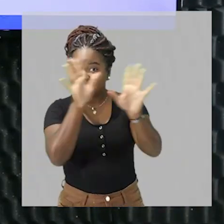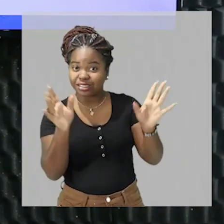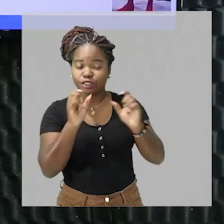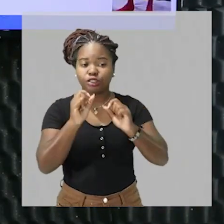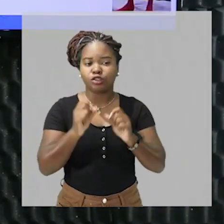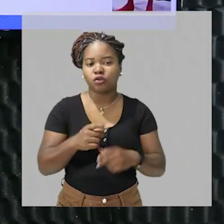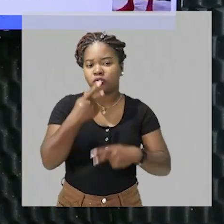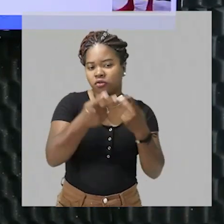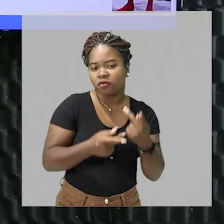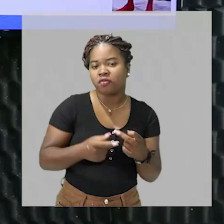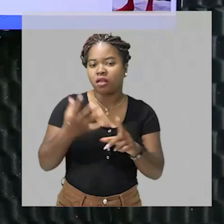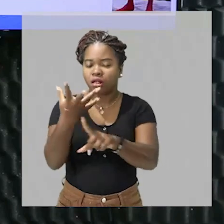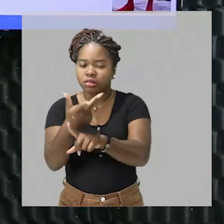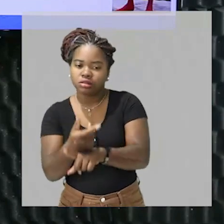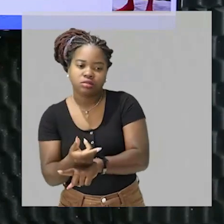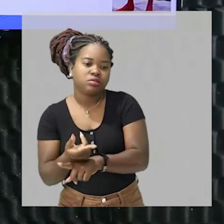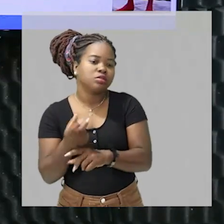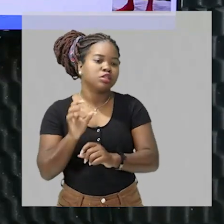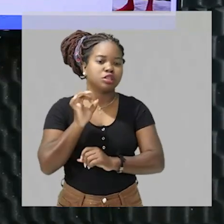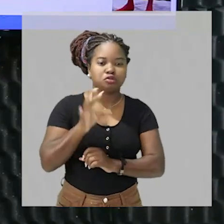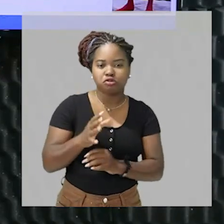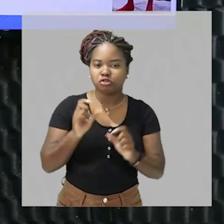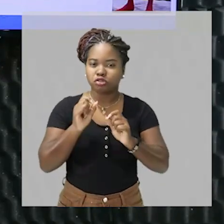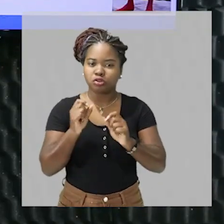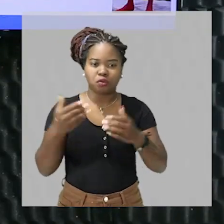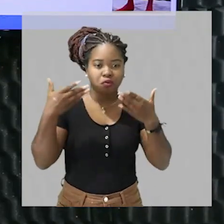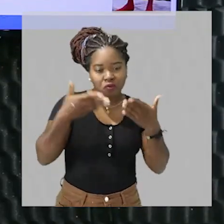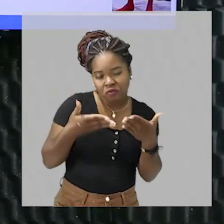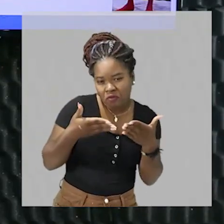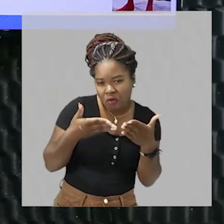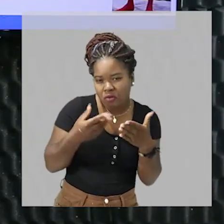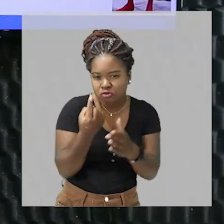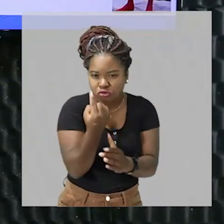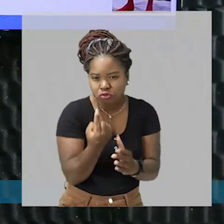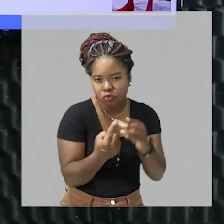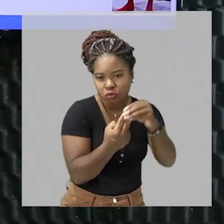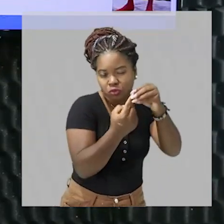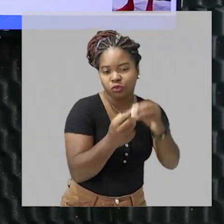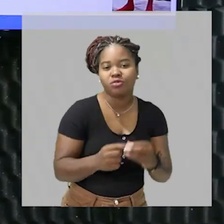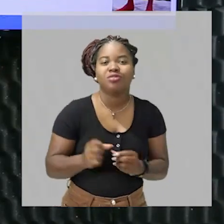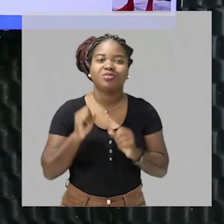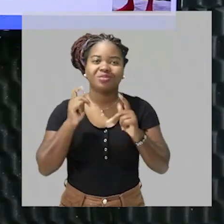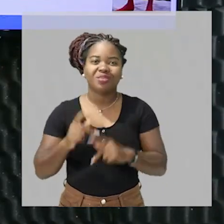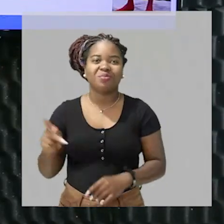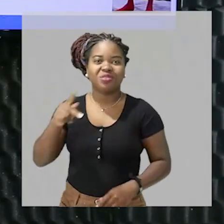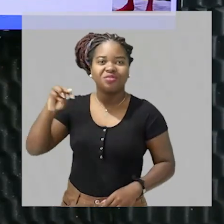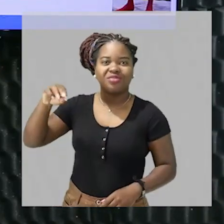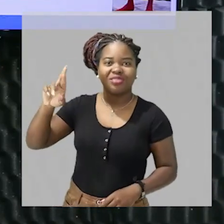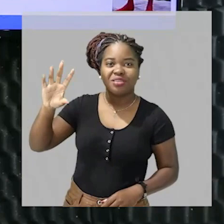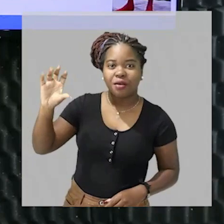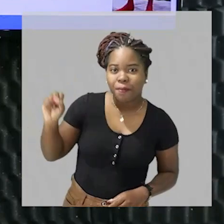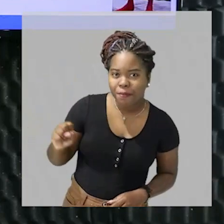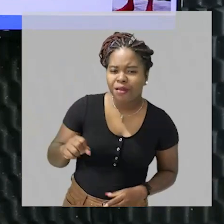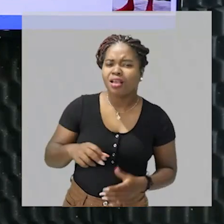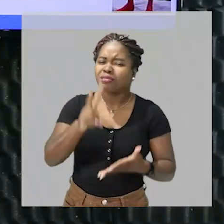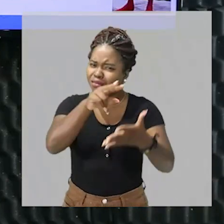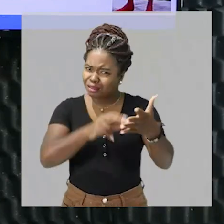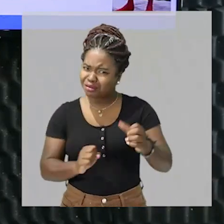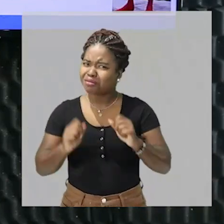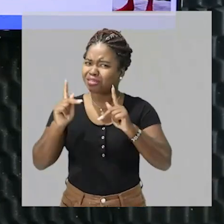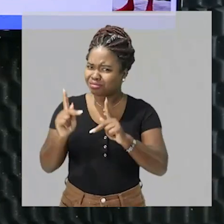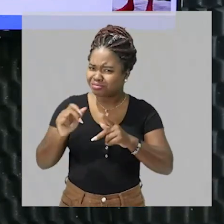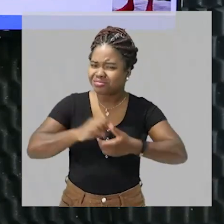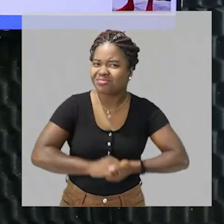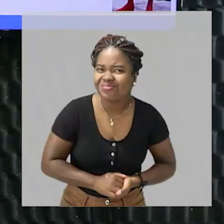quando a gente fala de arte, ele não está fechado dentro de uma caixinha, vai bem mais além. Professor Marco Dominici, estudem mais sobre isso aqui, vale a